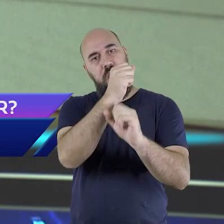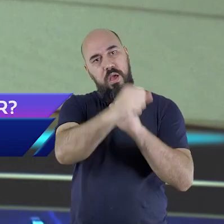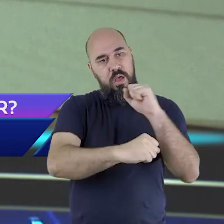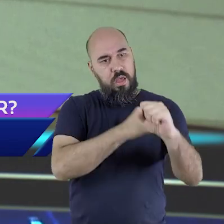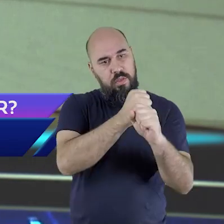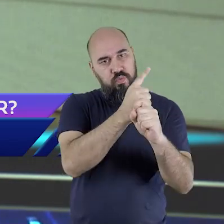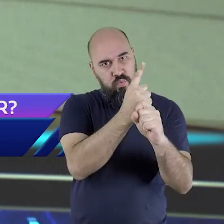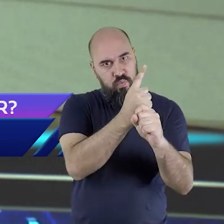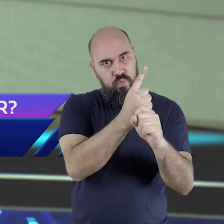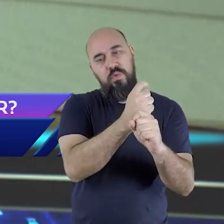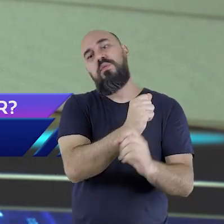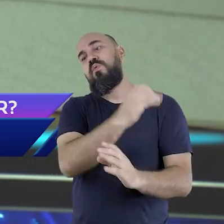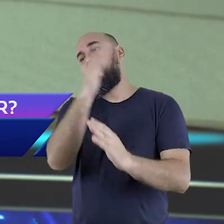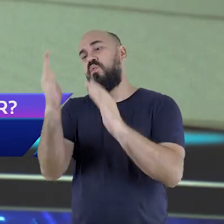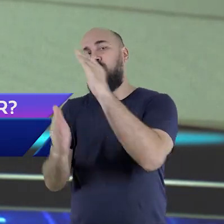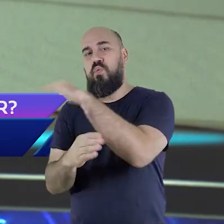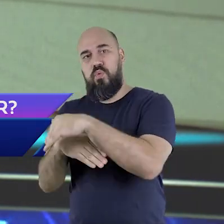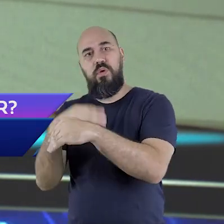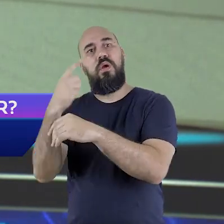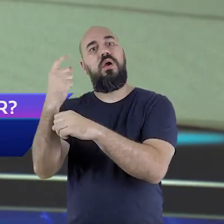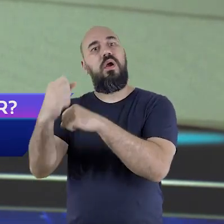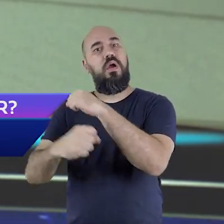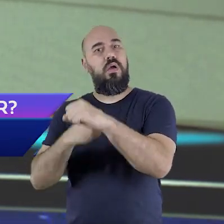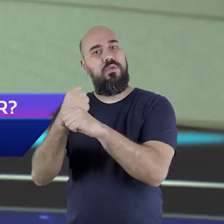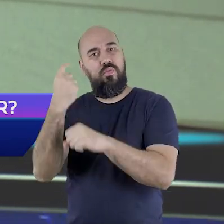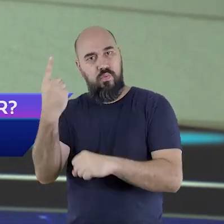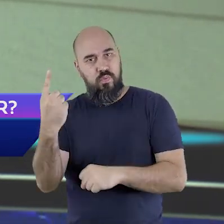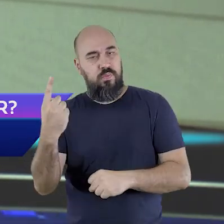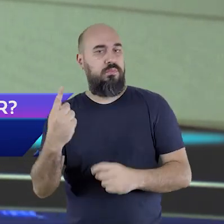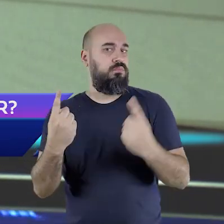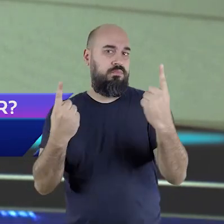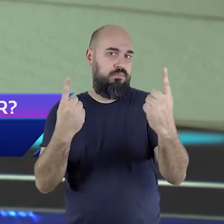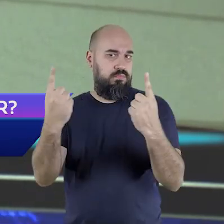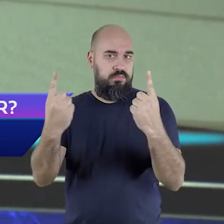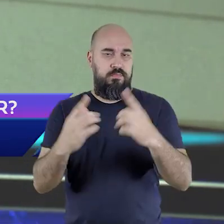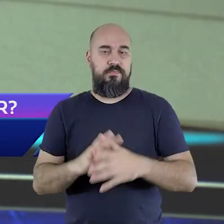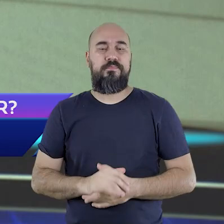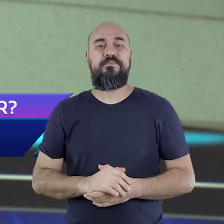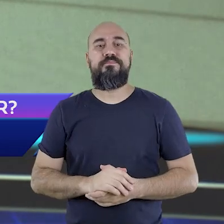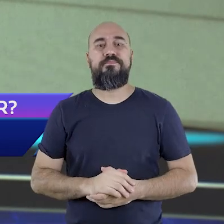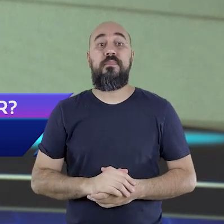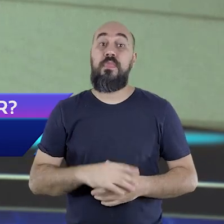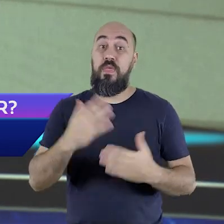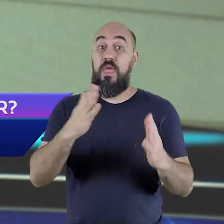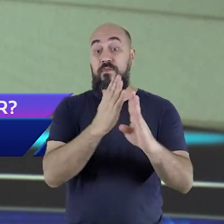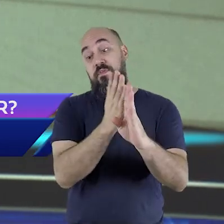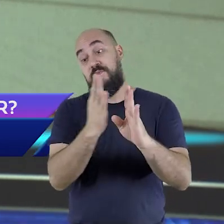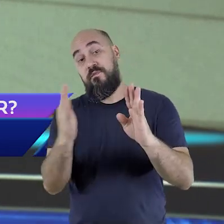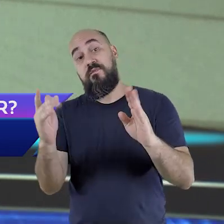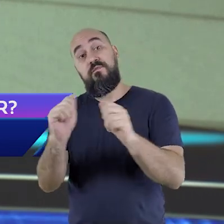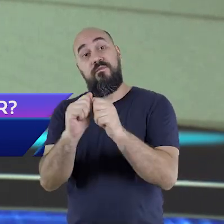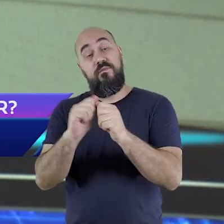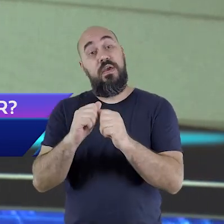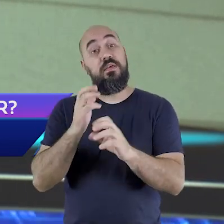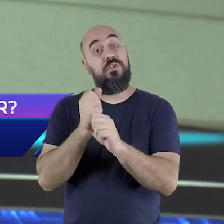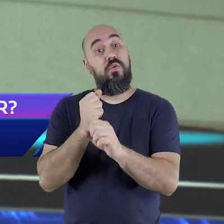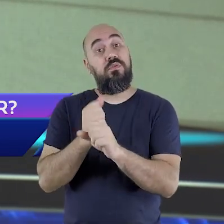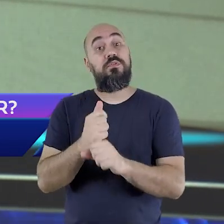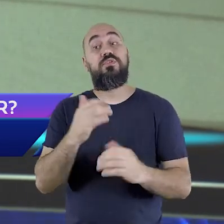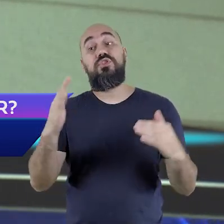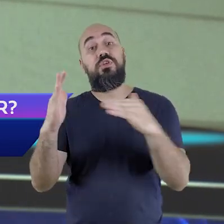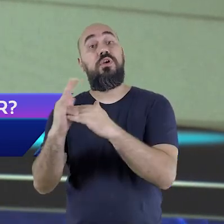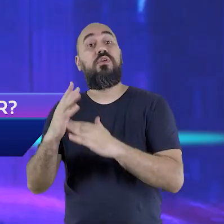no final desse período de 69 semanas, exatamente no ano 27 depois de